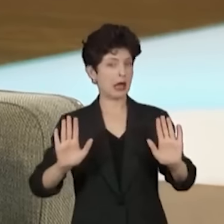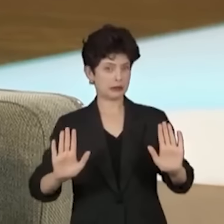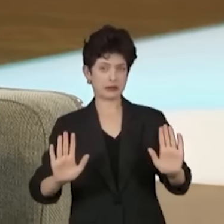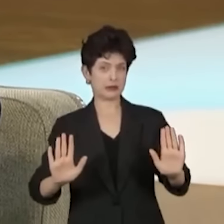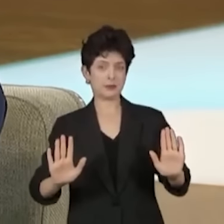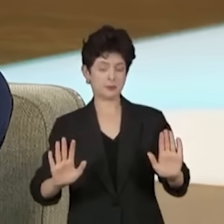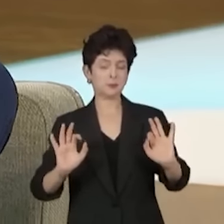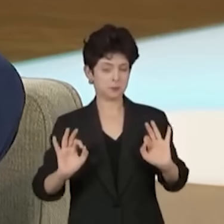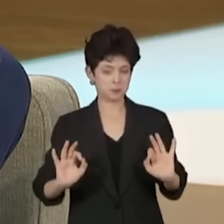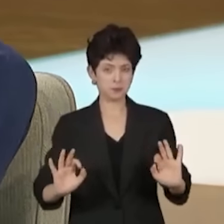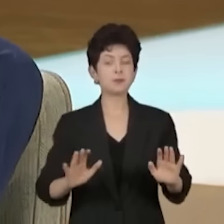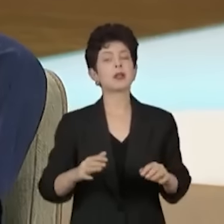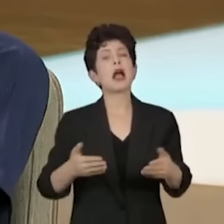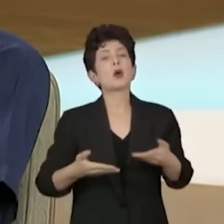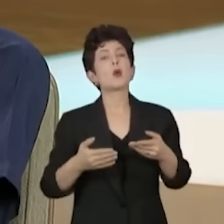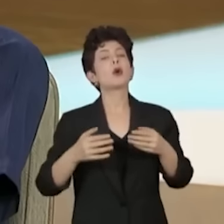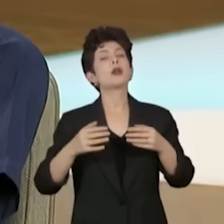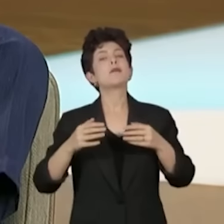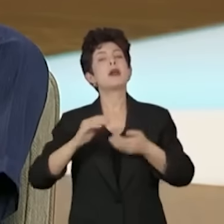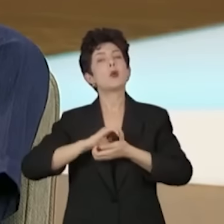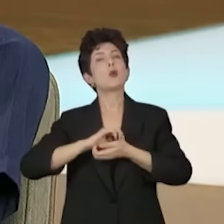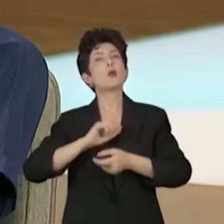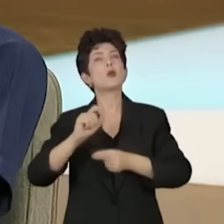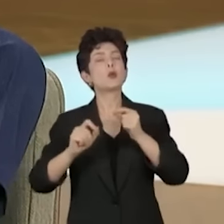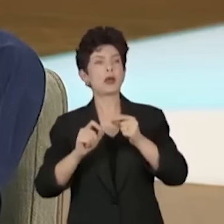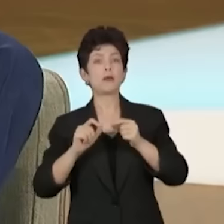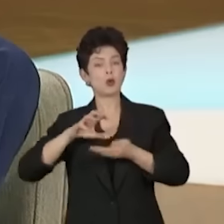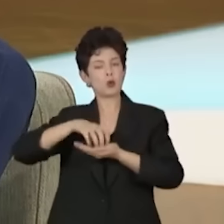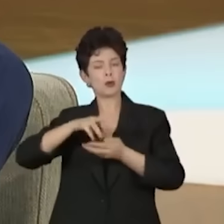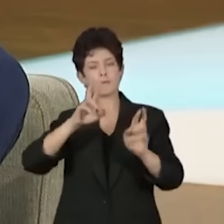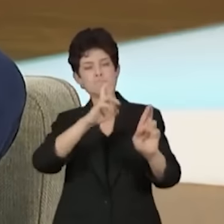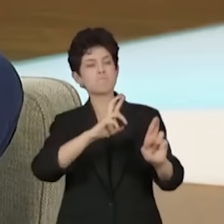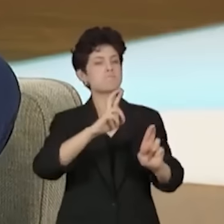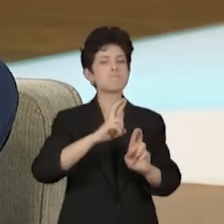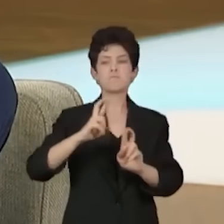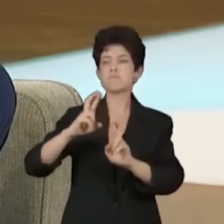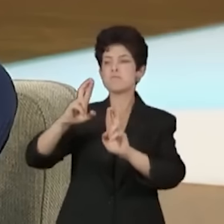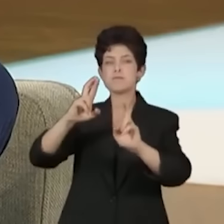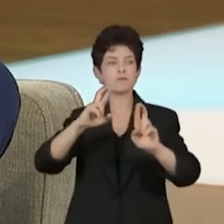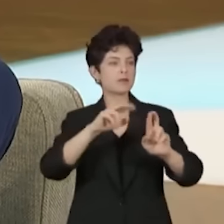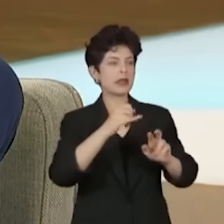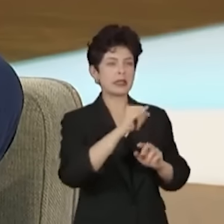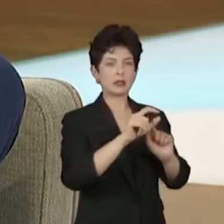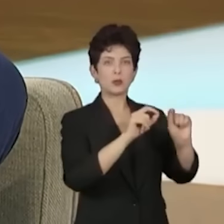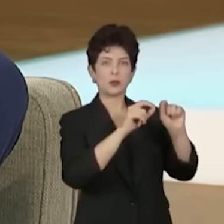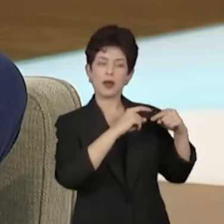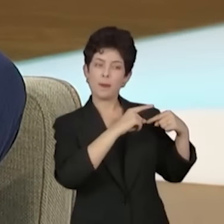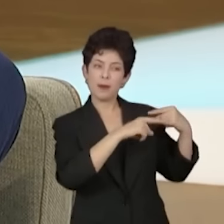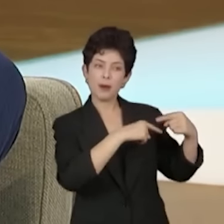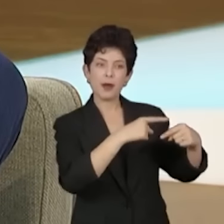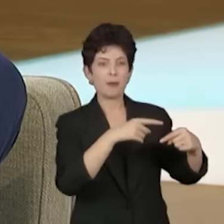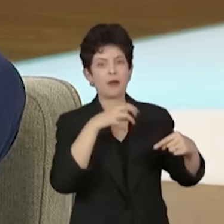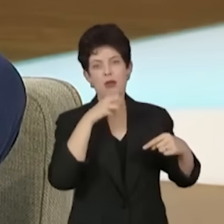e nós agora temos no Supremo um órgão de monitoramento nos casos de que a gente chama de processos estruturais que é o processo que